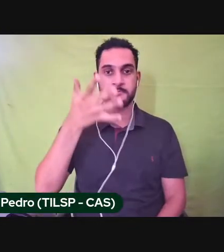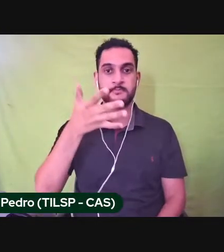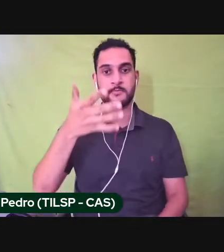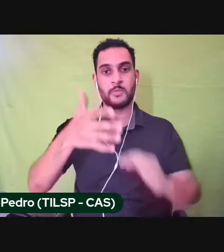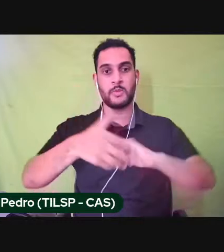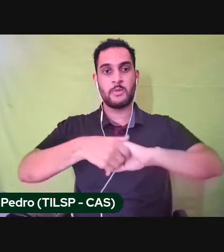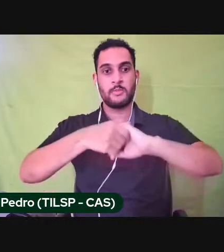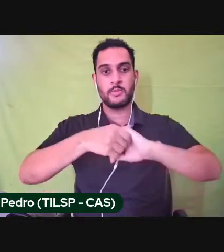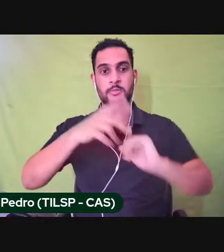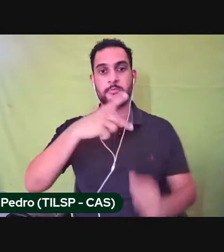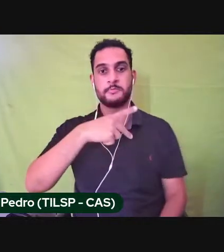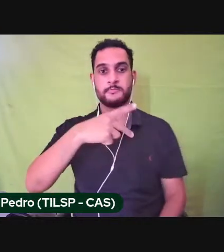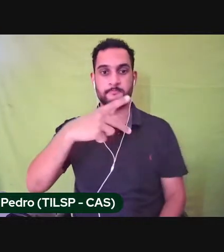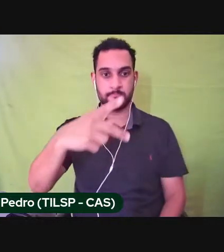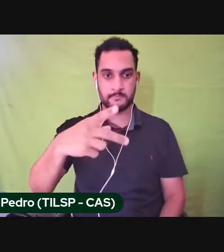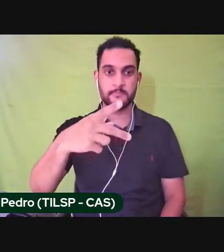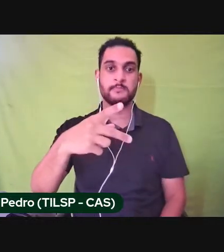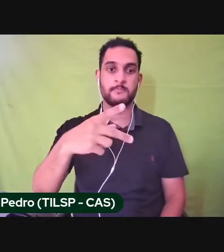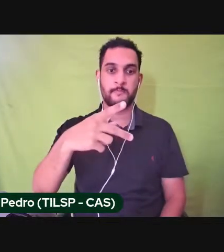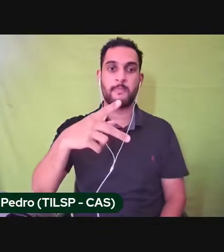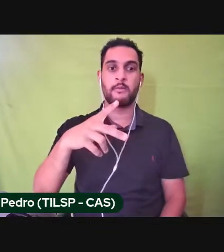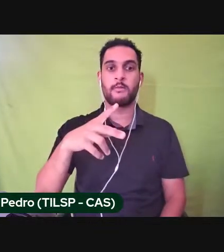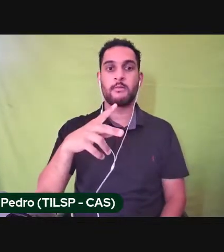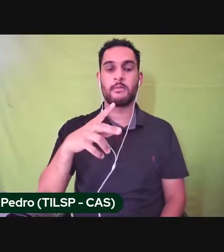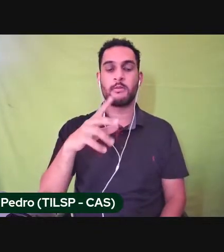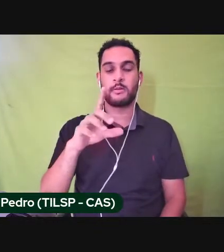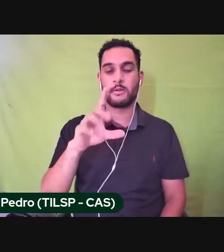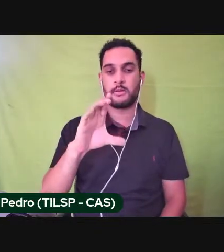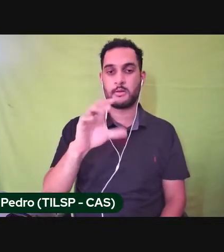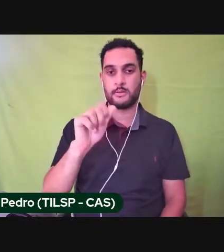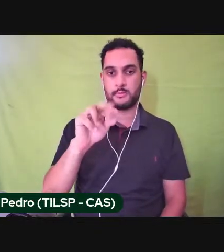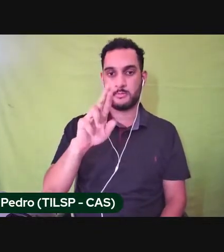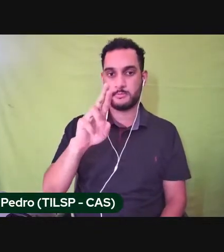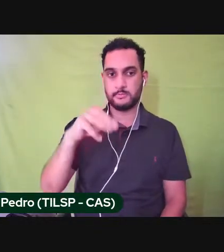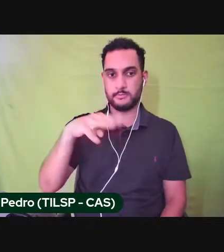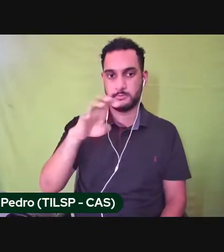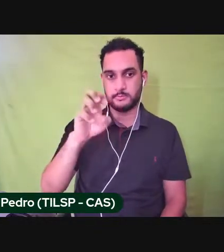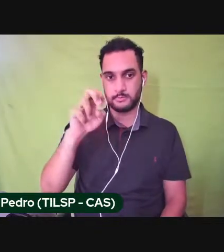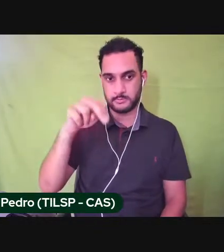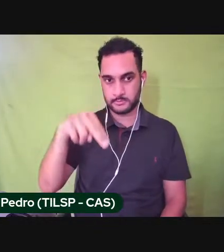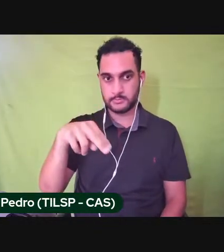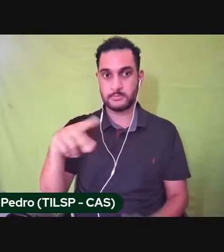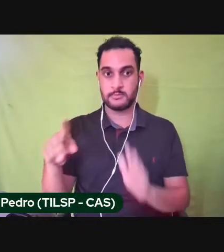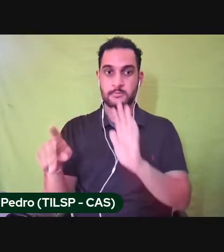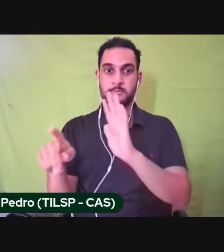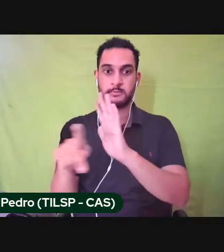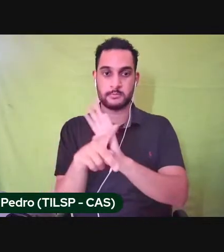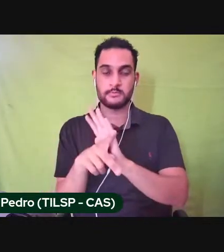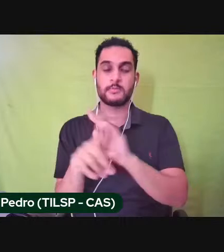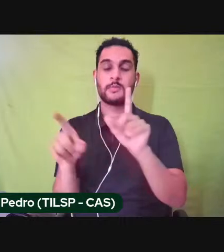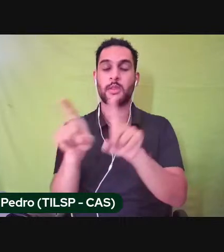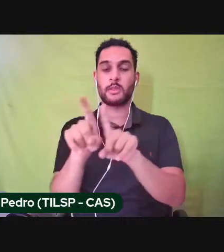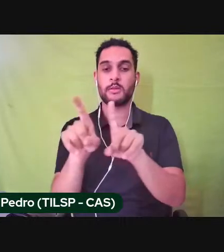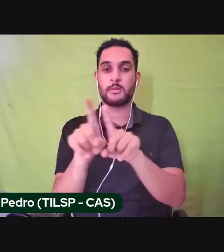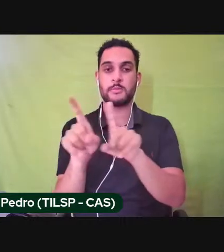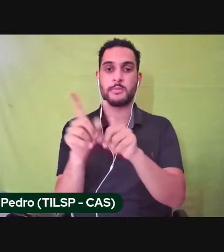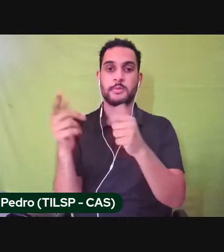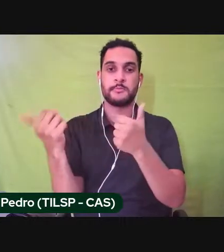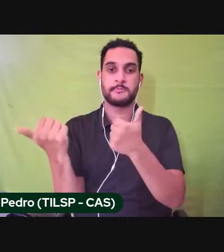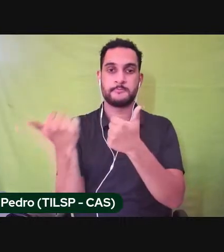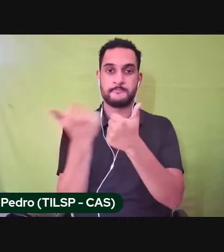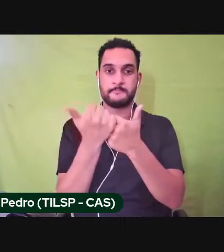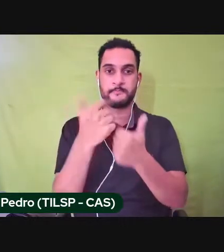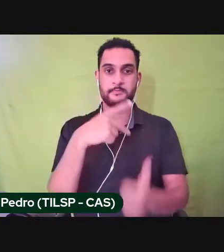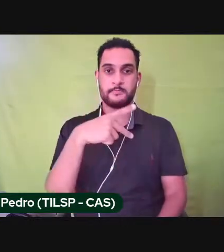presidente da federação, doutora Carmen Marise, cumprimentar, e que também é vice-presidente da APAE de Goiânia,